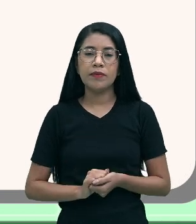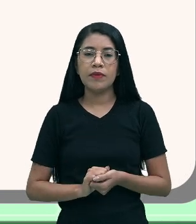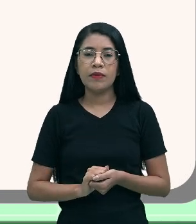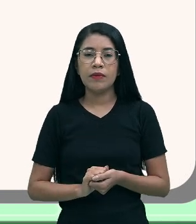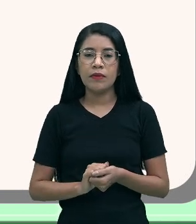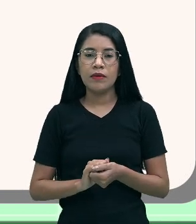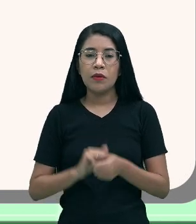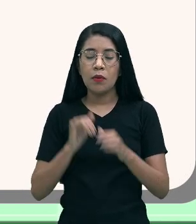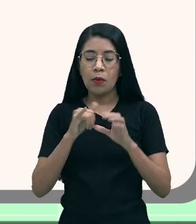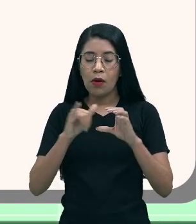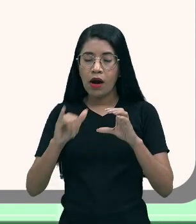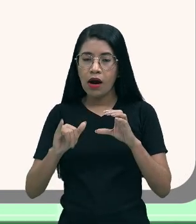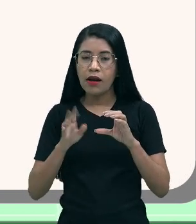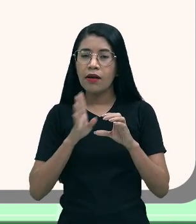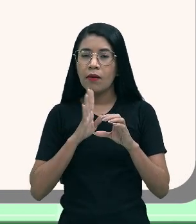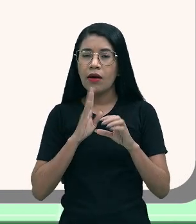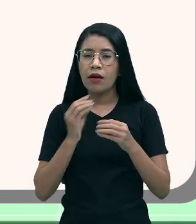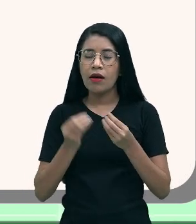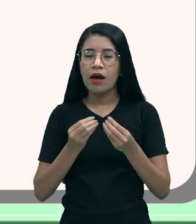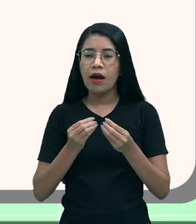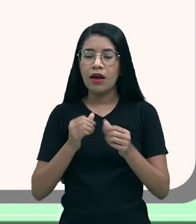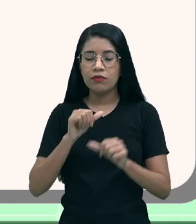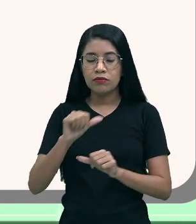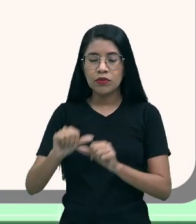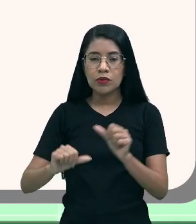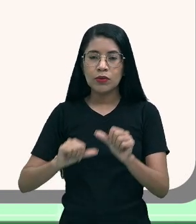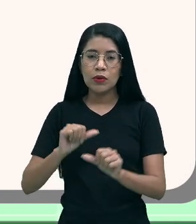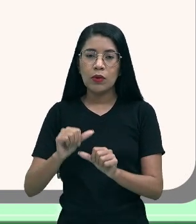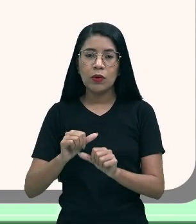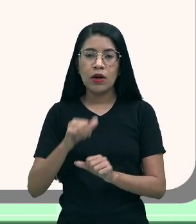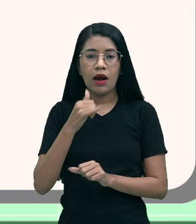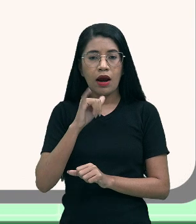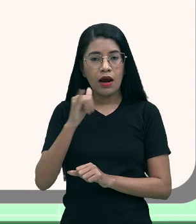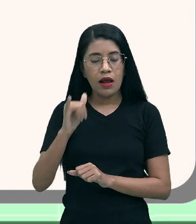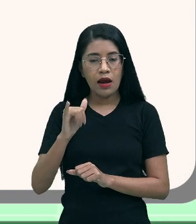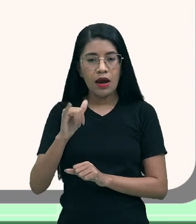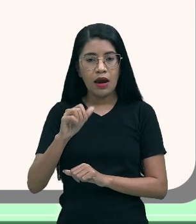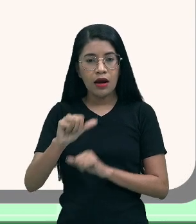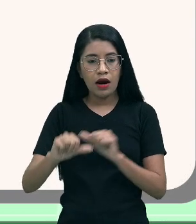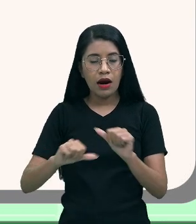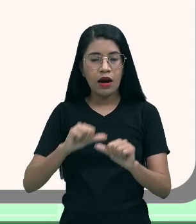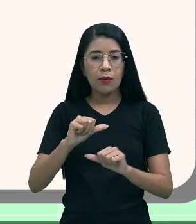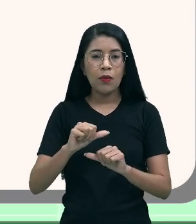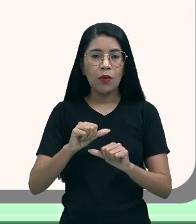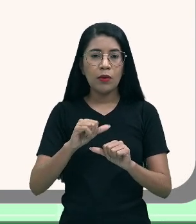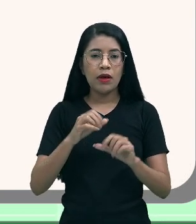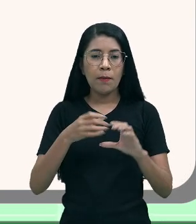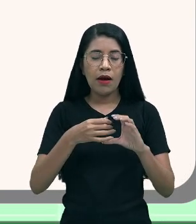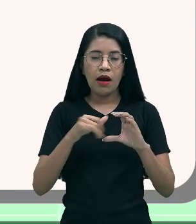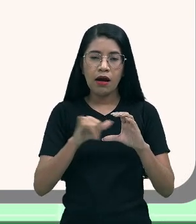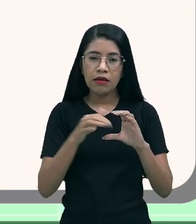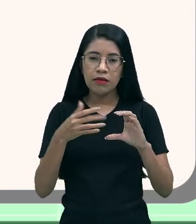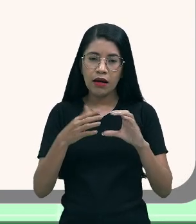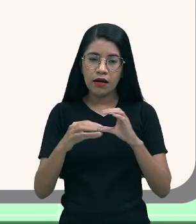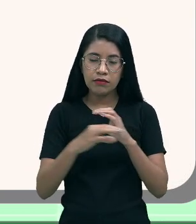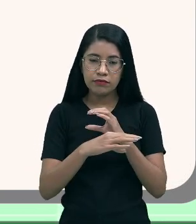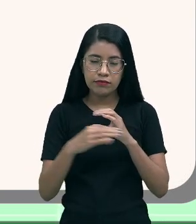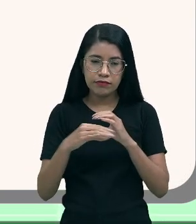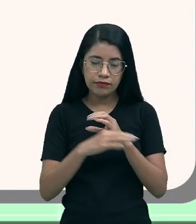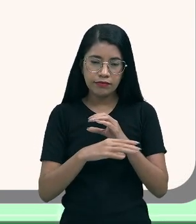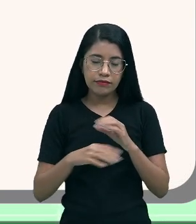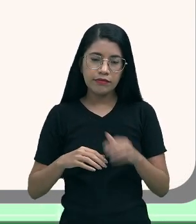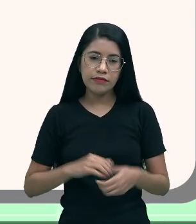conhecido que é aquele que transforma energia elétrica em energia térmica, tá? Então, o efeito Joule